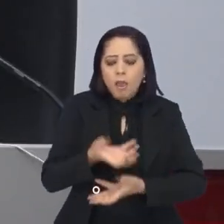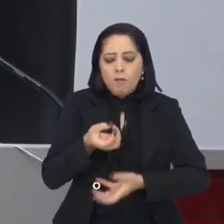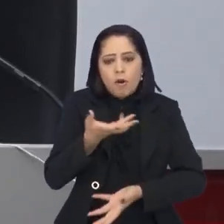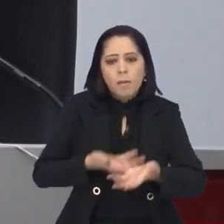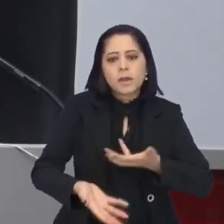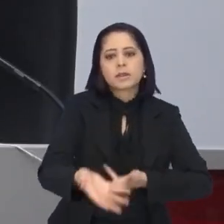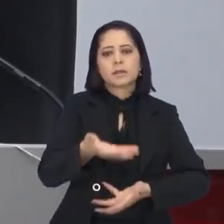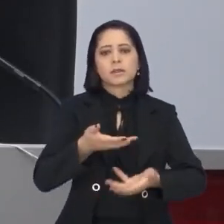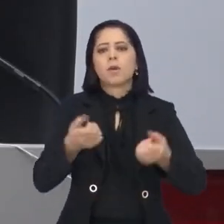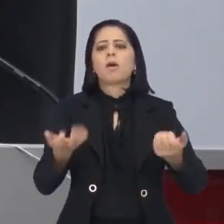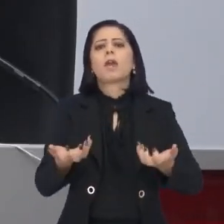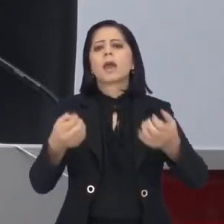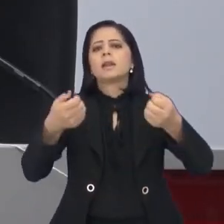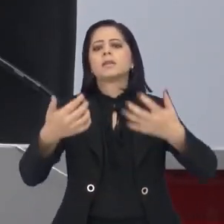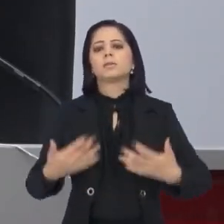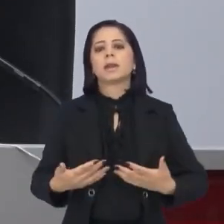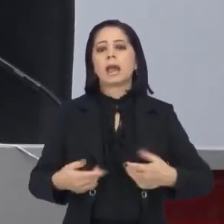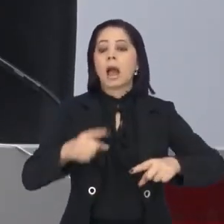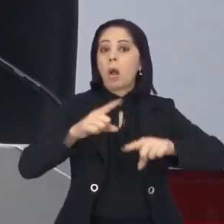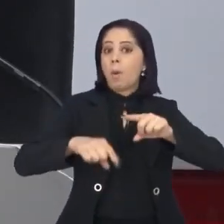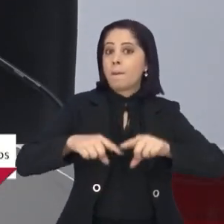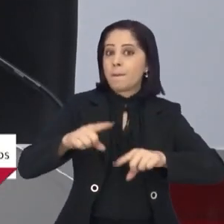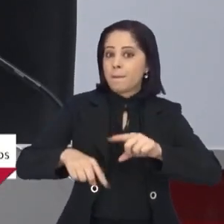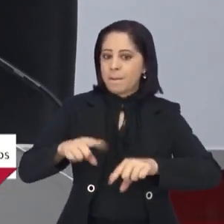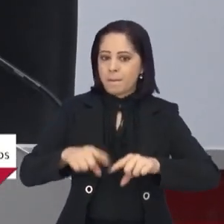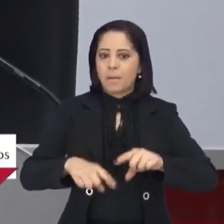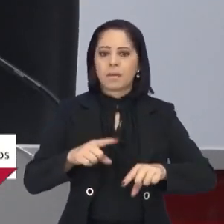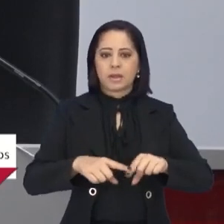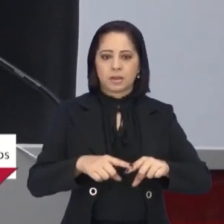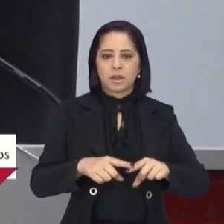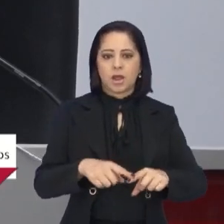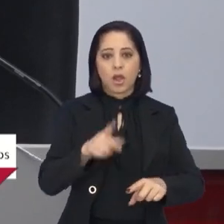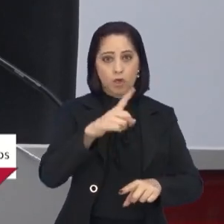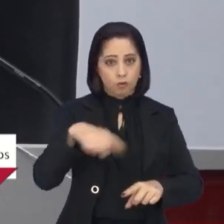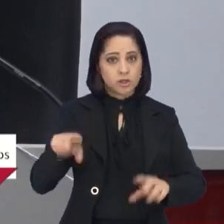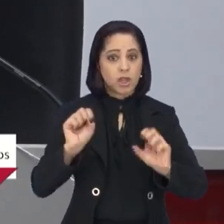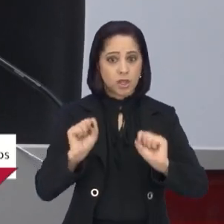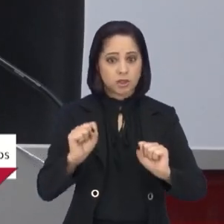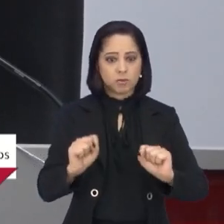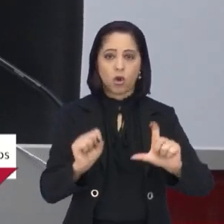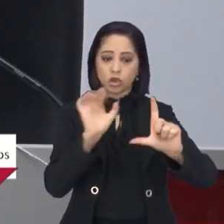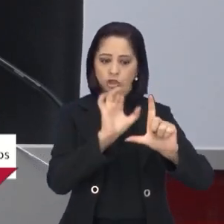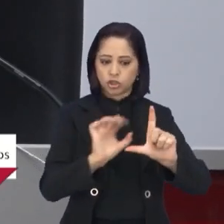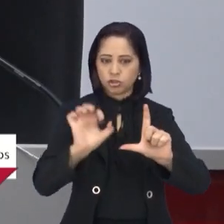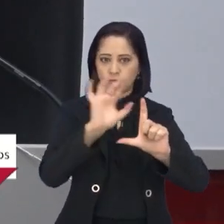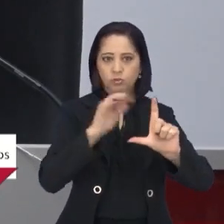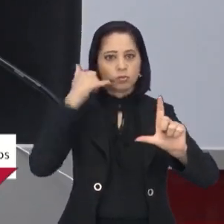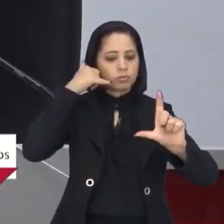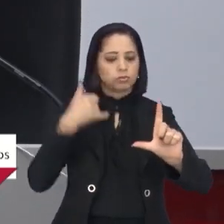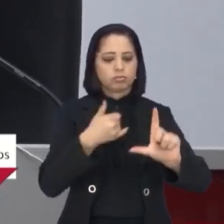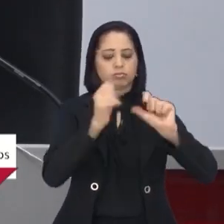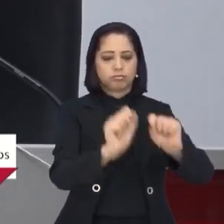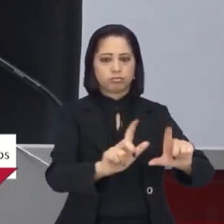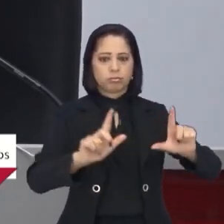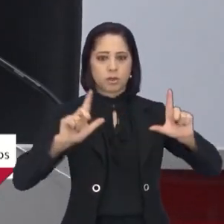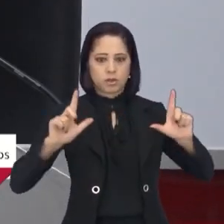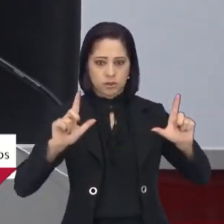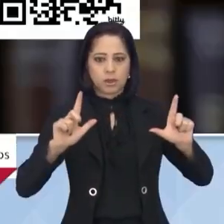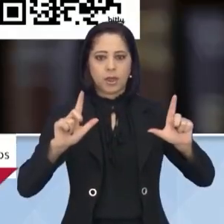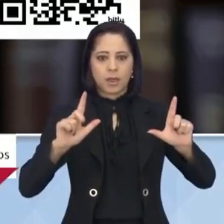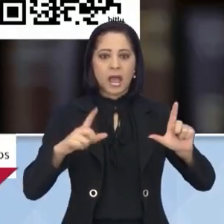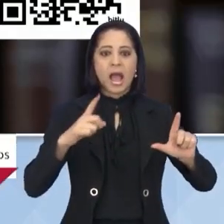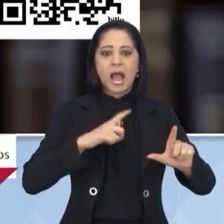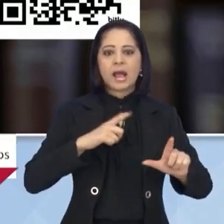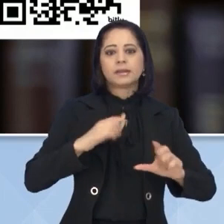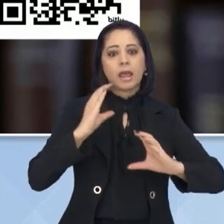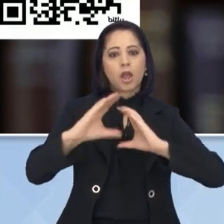falar um pouco de um material que os senhores e senhoras conseguem acessar por meio desse QR Code aqui estão indicados nossos